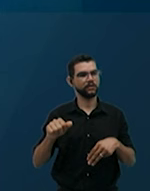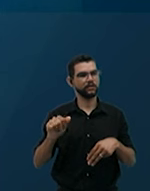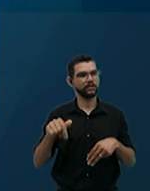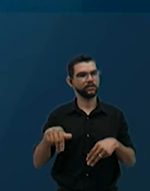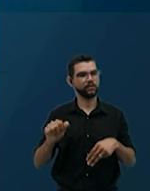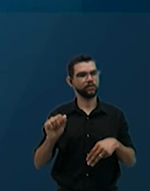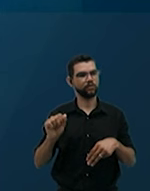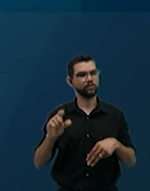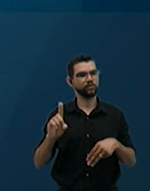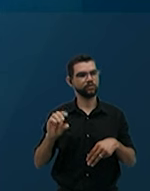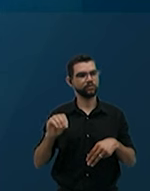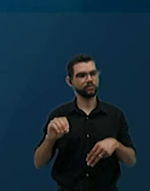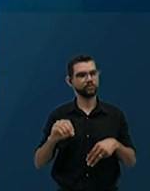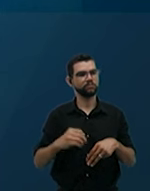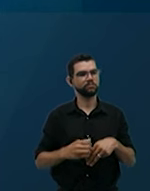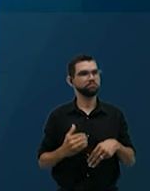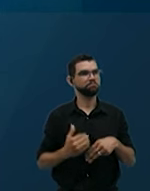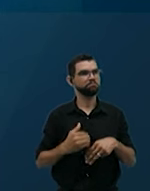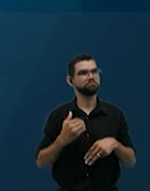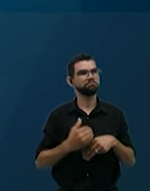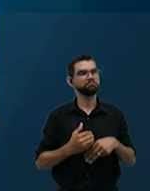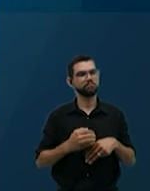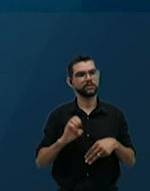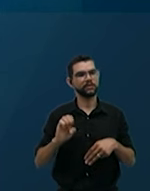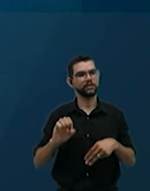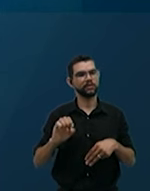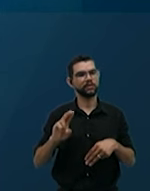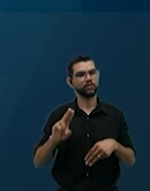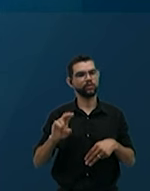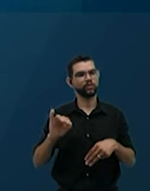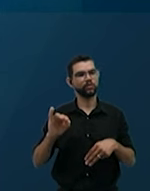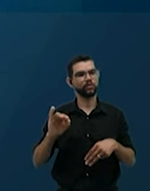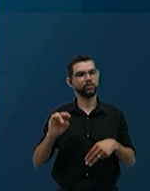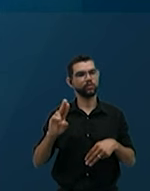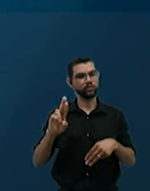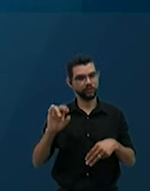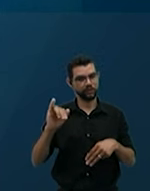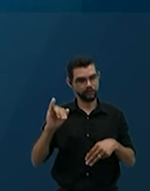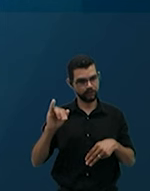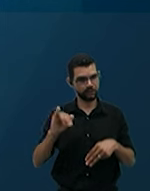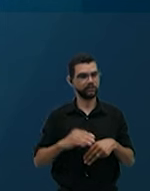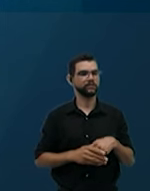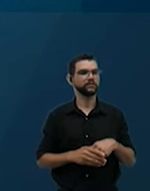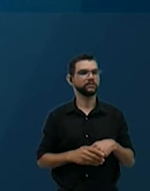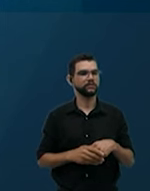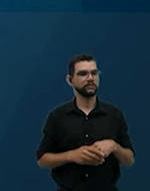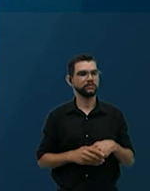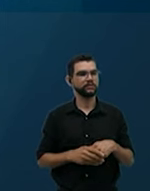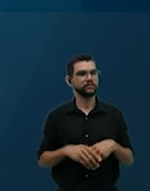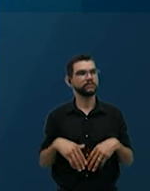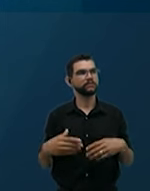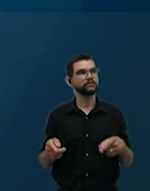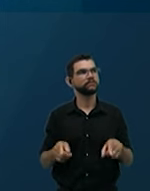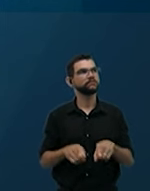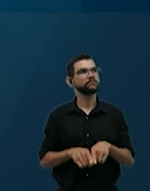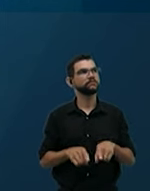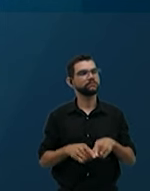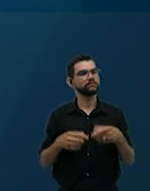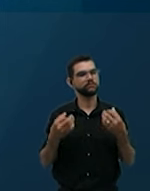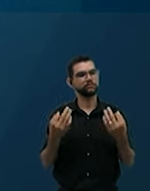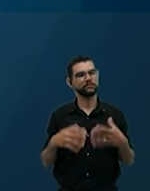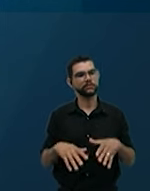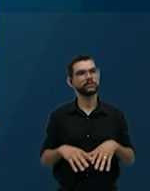Lima, ministro Teori Albino Zavascki, né? E comento que a figura da mora a partir do 61º dia